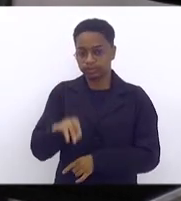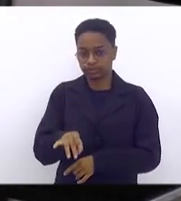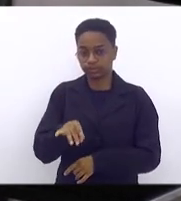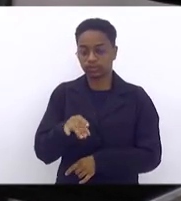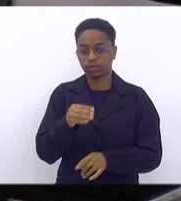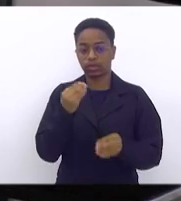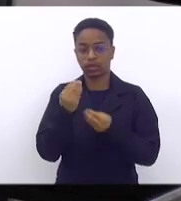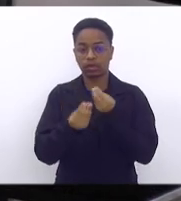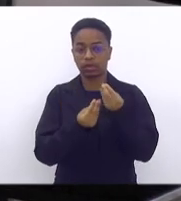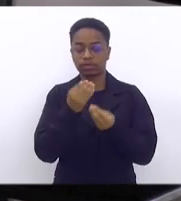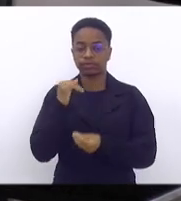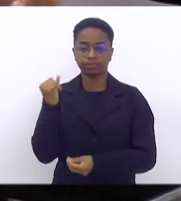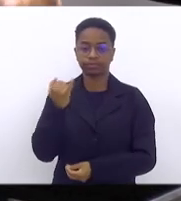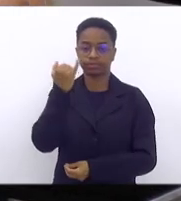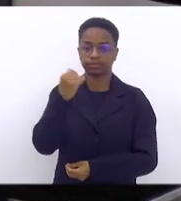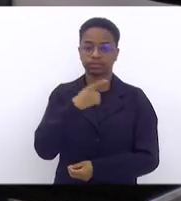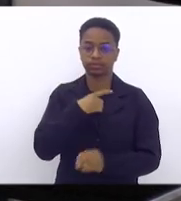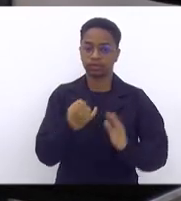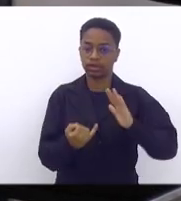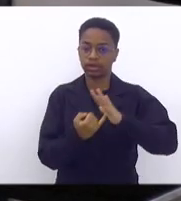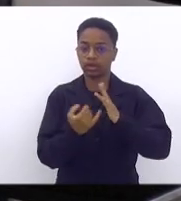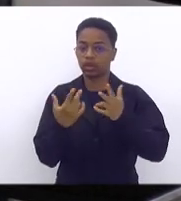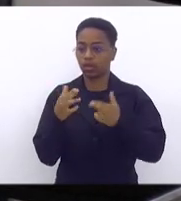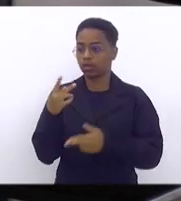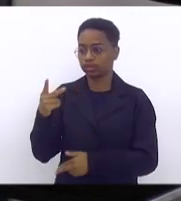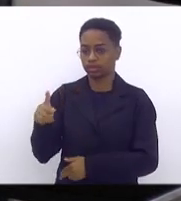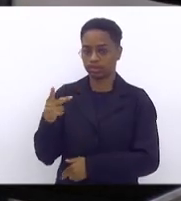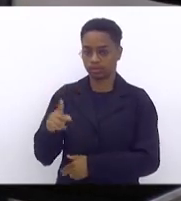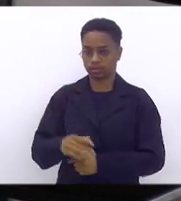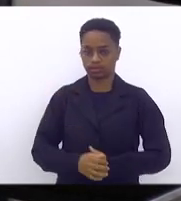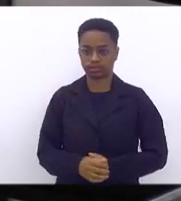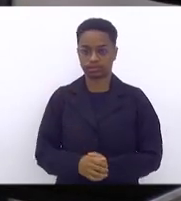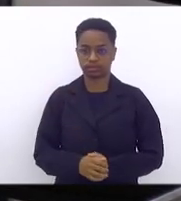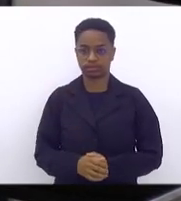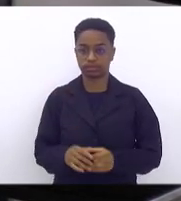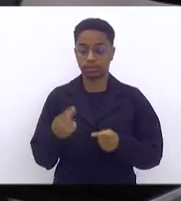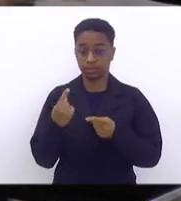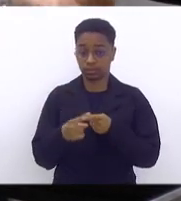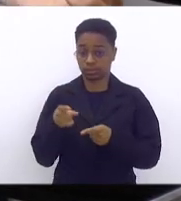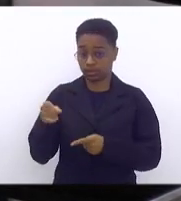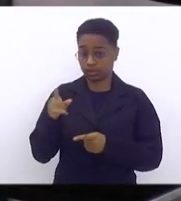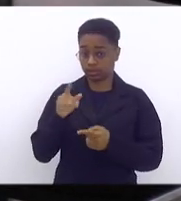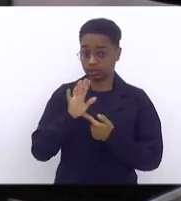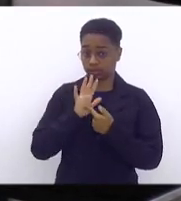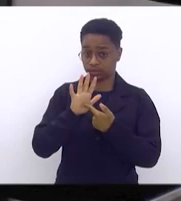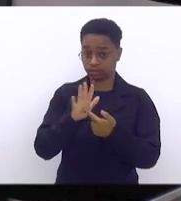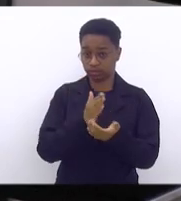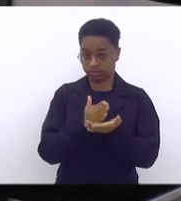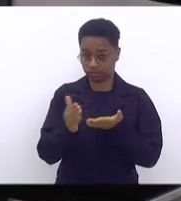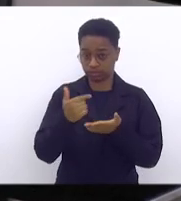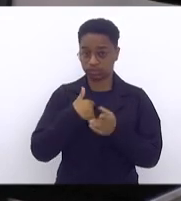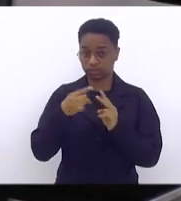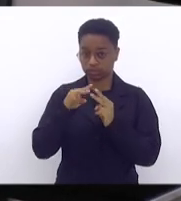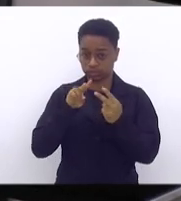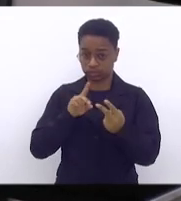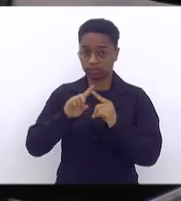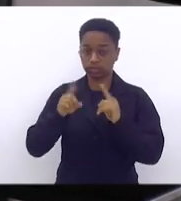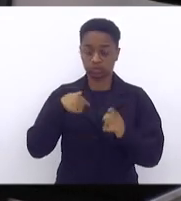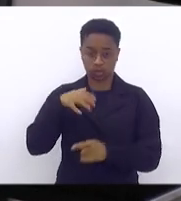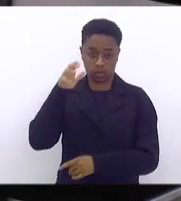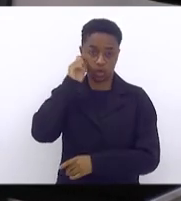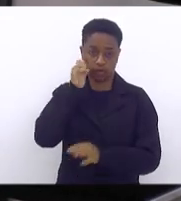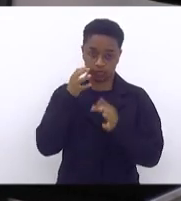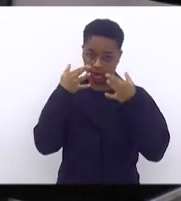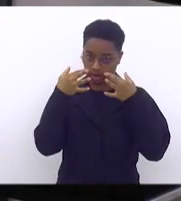a importância de ter institutos como o da senhora. Porque a senhora relatou aqui no início, eu estava online, mas ouvi